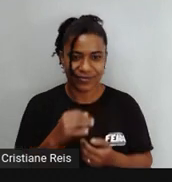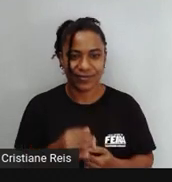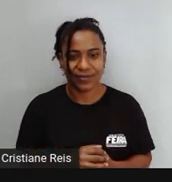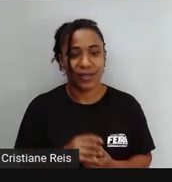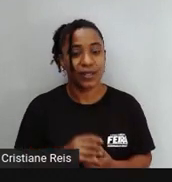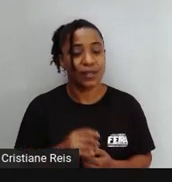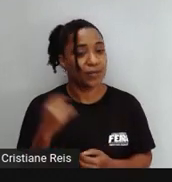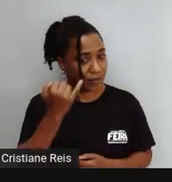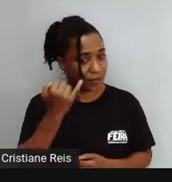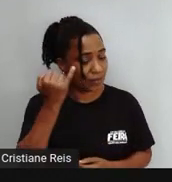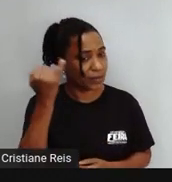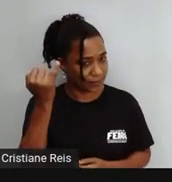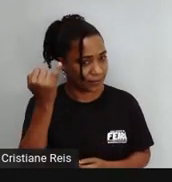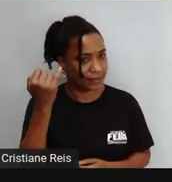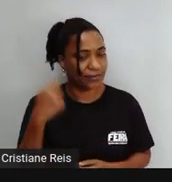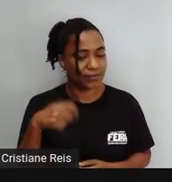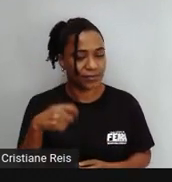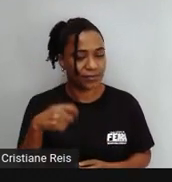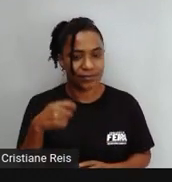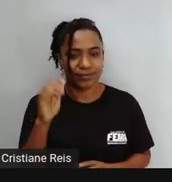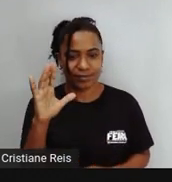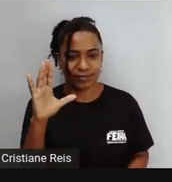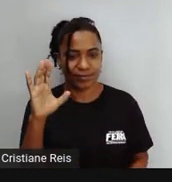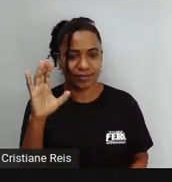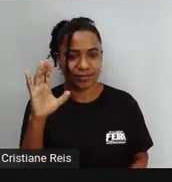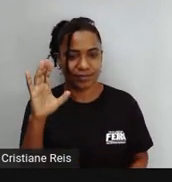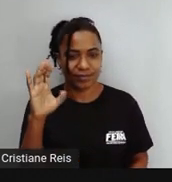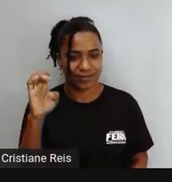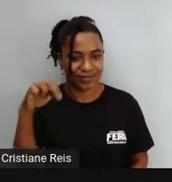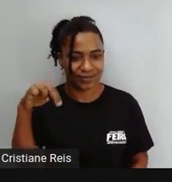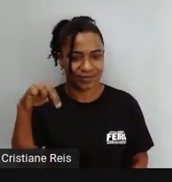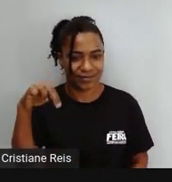confundir na oralidade, ok? Let's go.